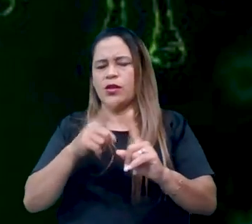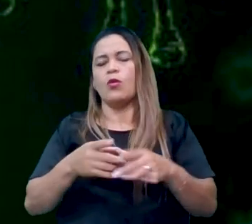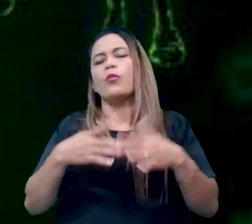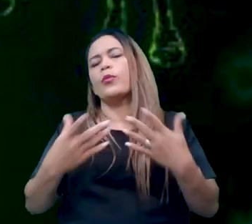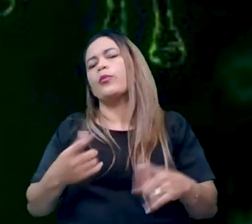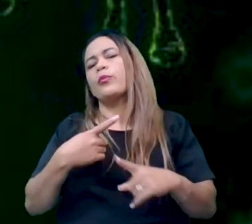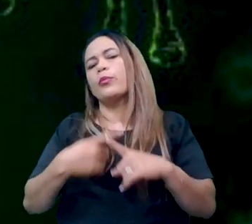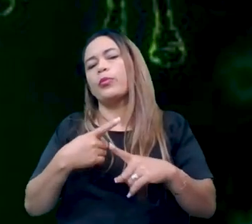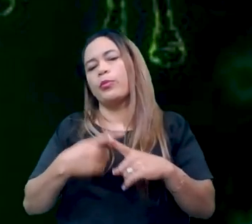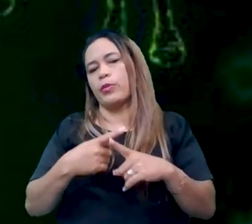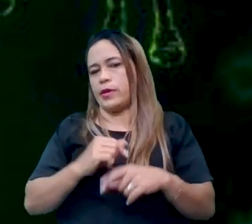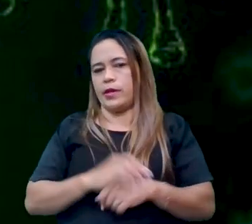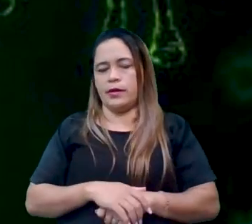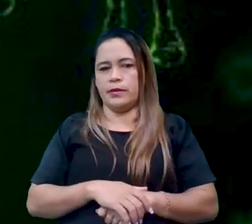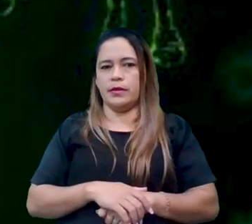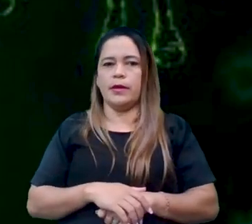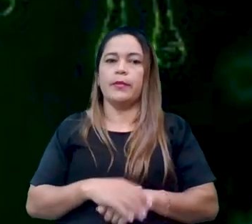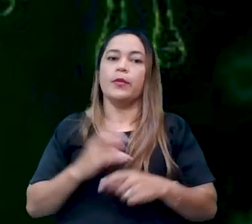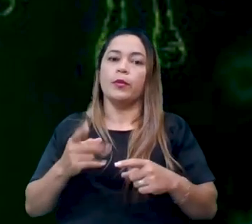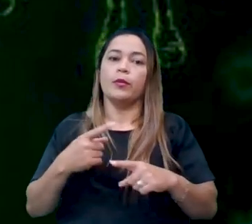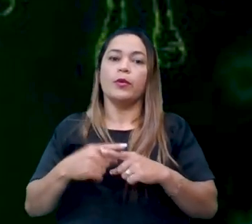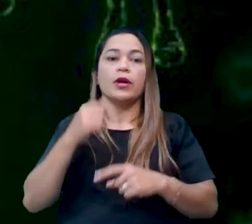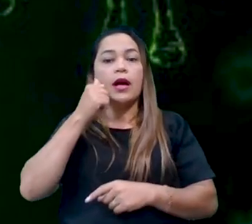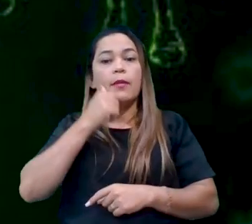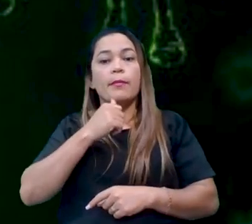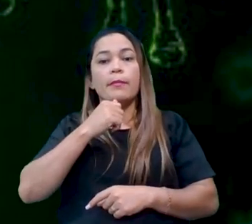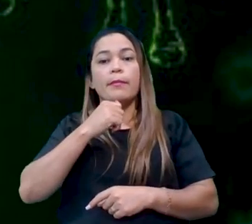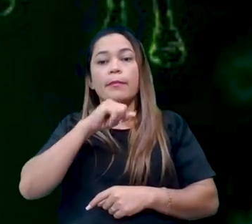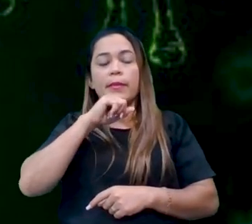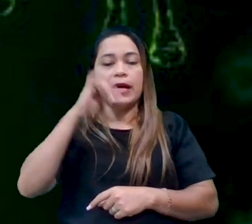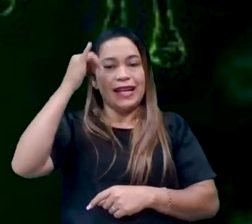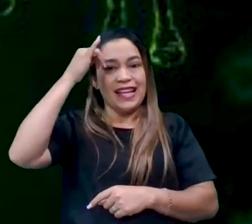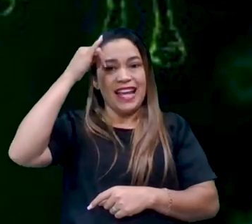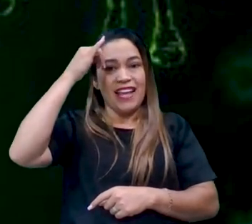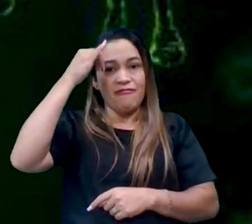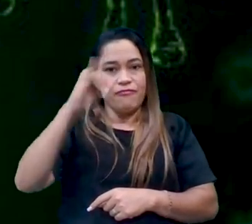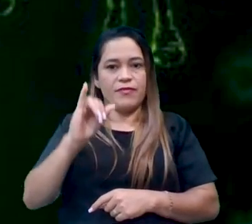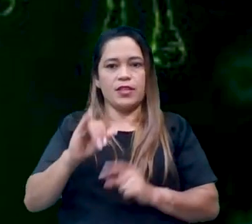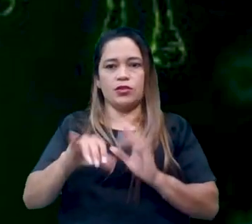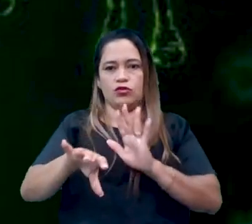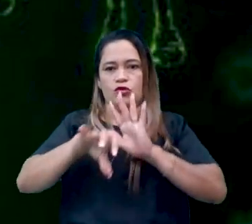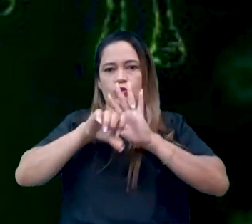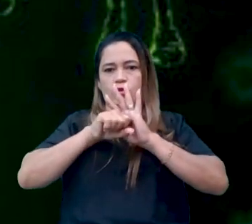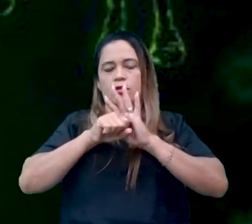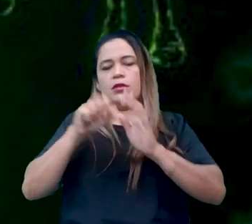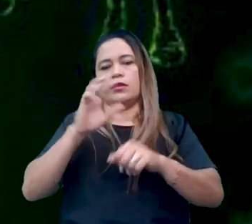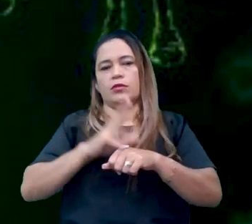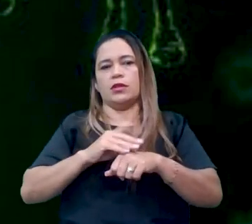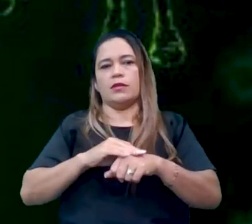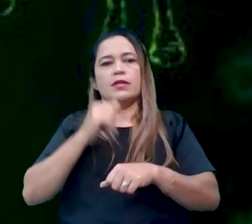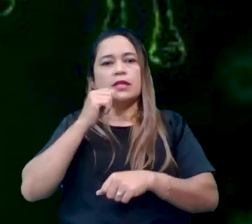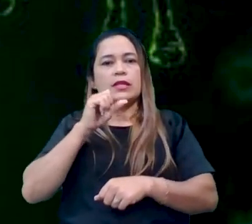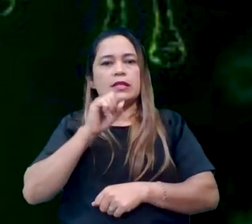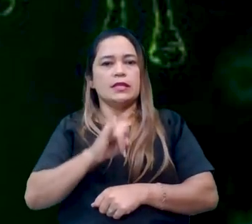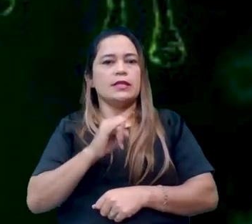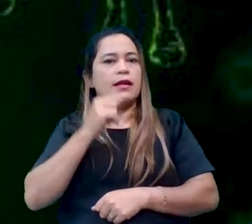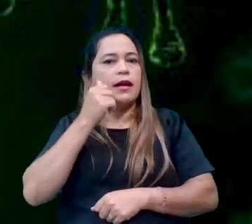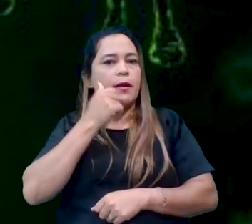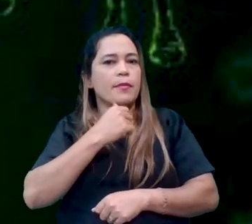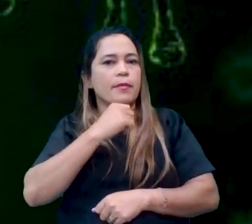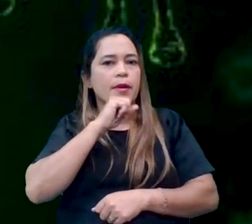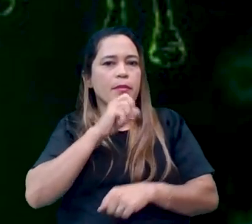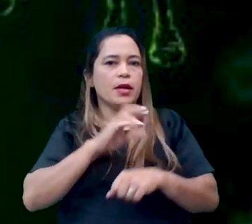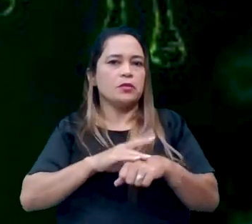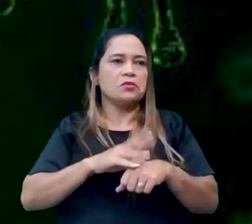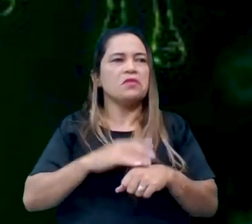o repelente durante a gestação? É que a mãe evite de pegar exatamente essa doença. Por quê? Porque se a mãe adoecer, para a mãe não vai dar quase nada. Ela vai